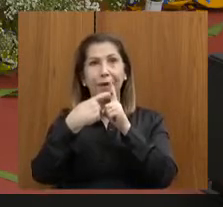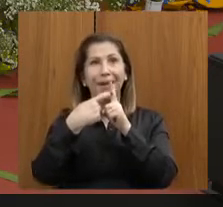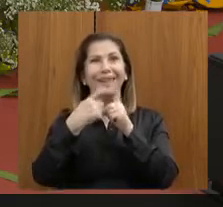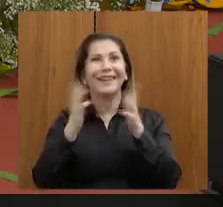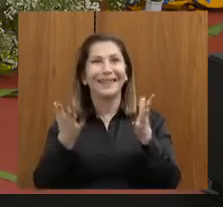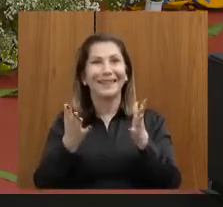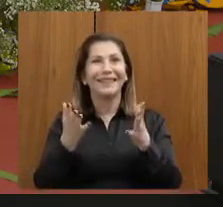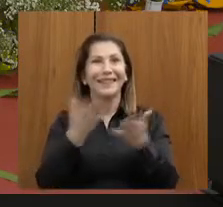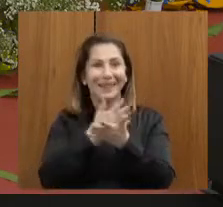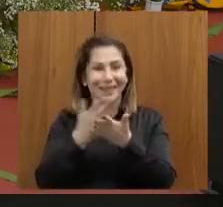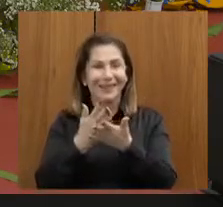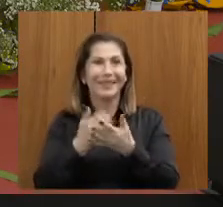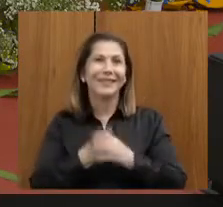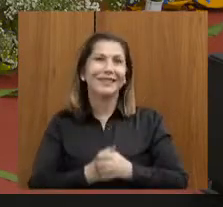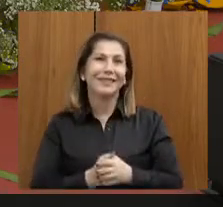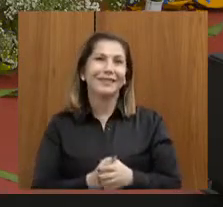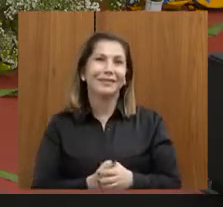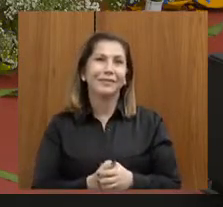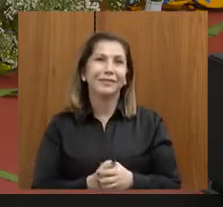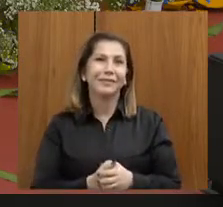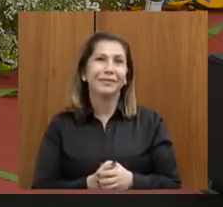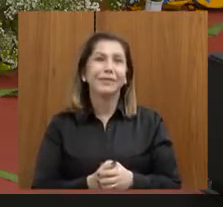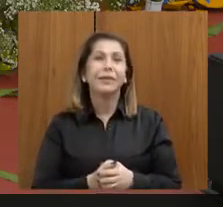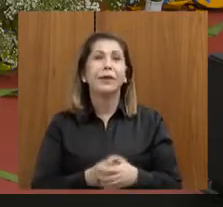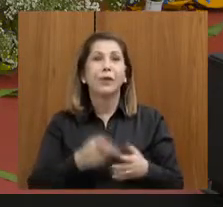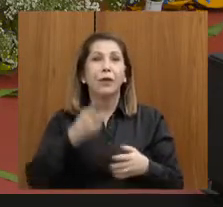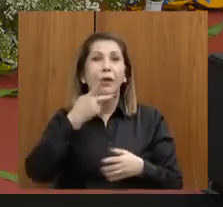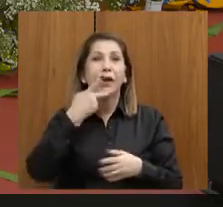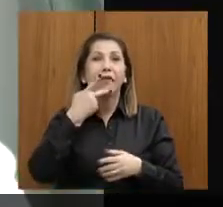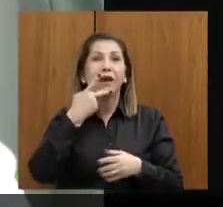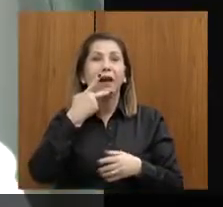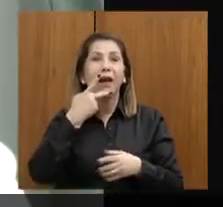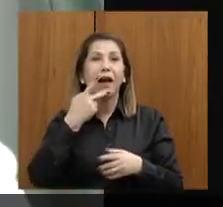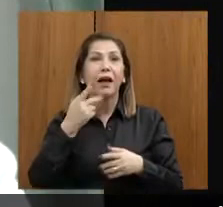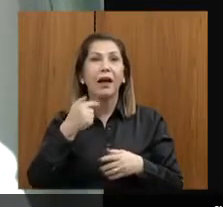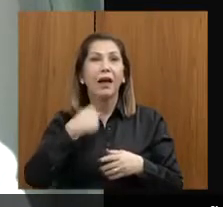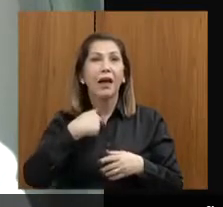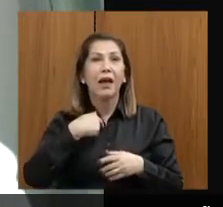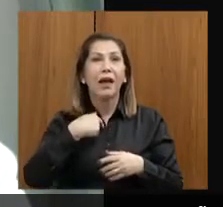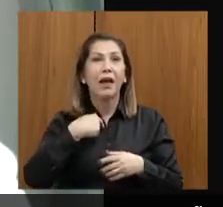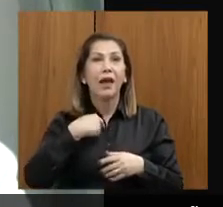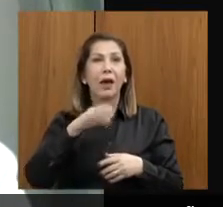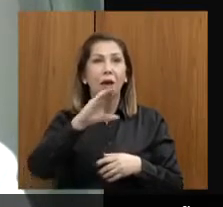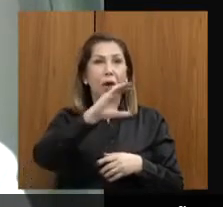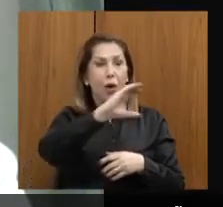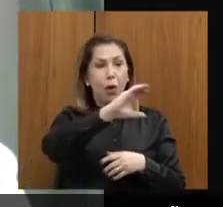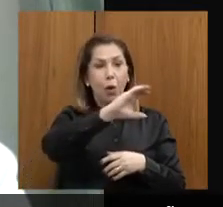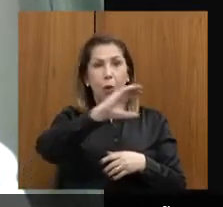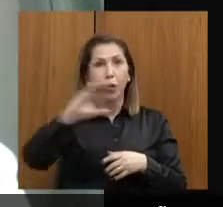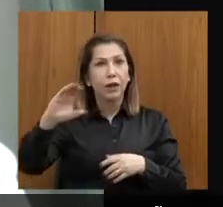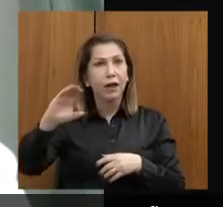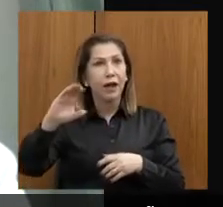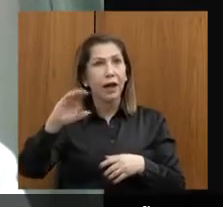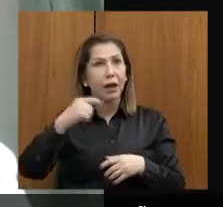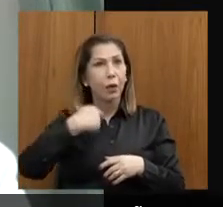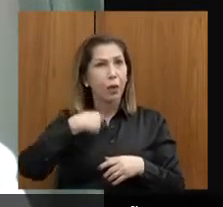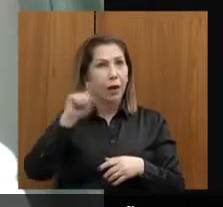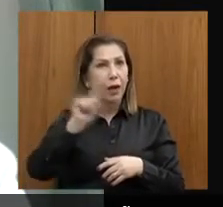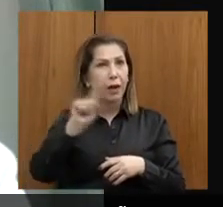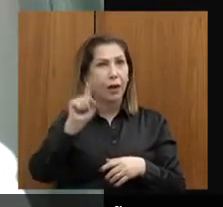tá certo é só fazer uma retificação na verdade eu não sou o coordenador da procuradoria geral